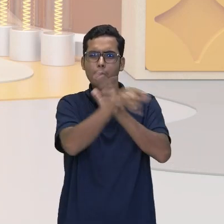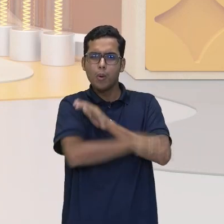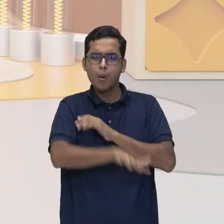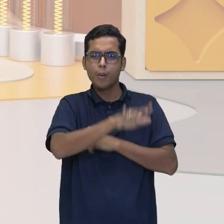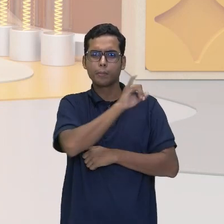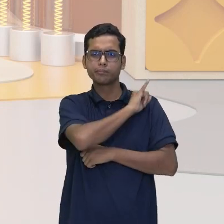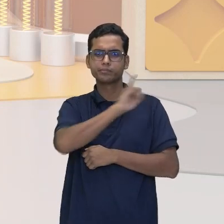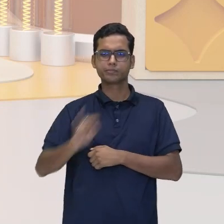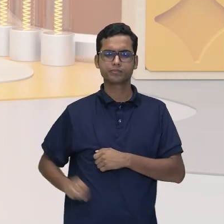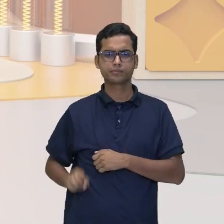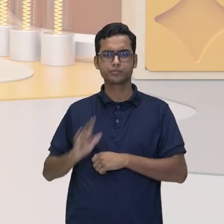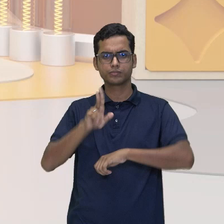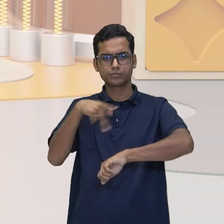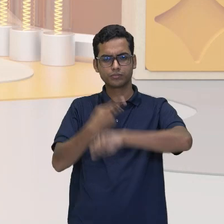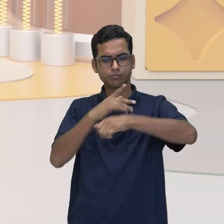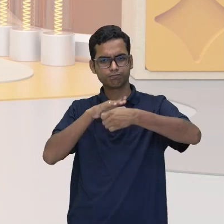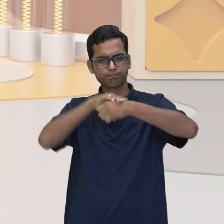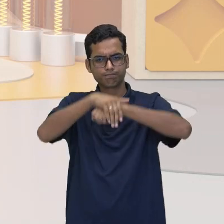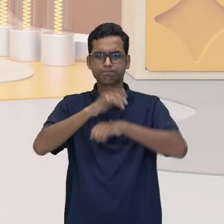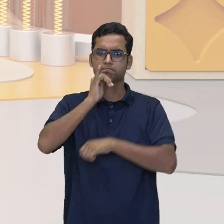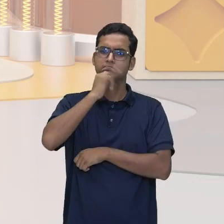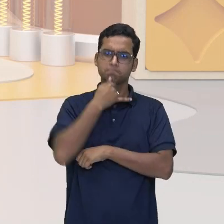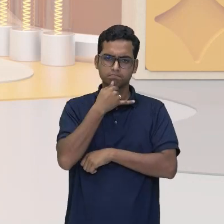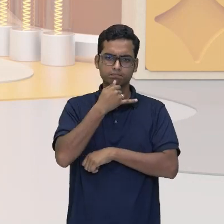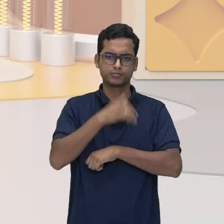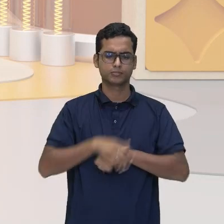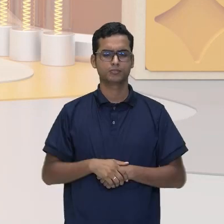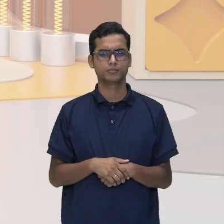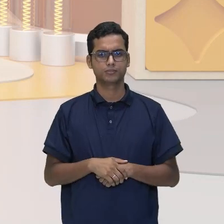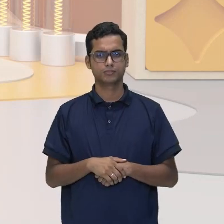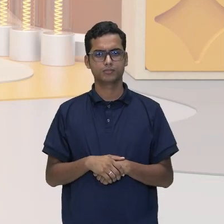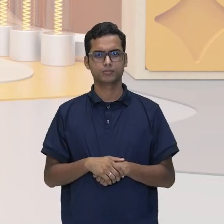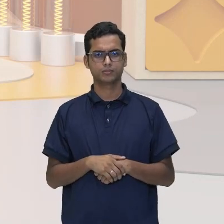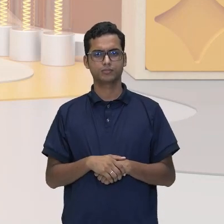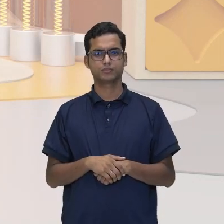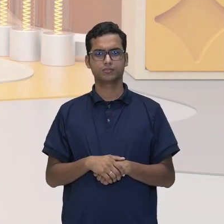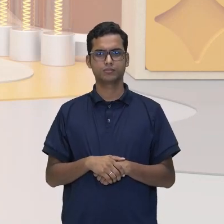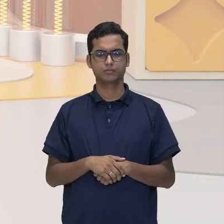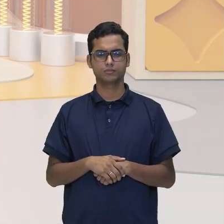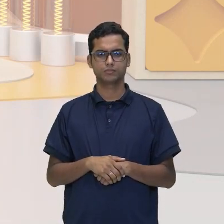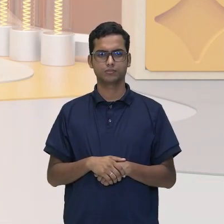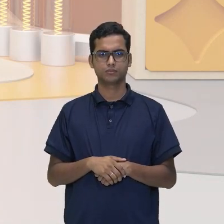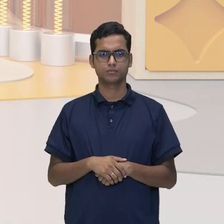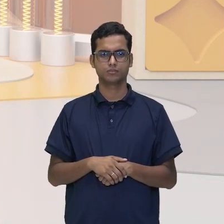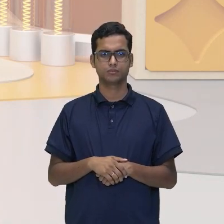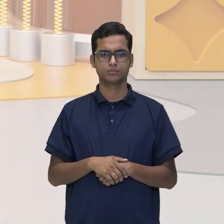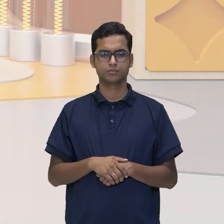chama de a Noite Triste ou La Noite Triste. Acompanhem comigo,